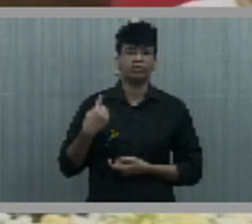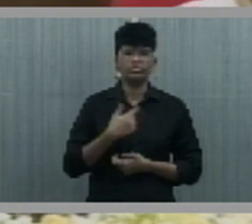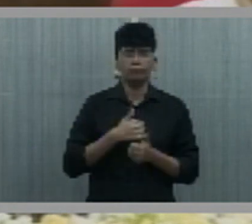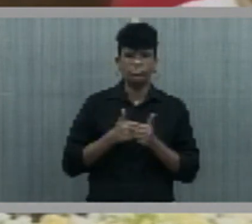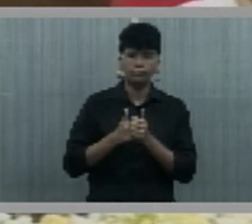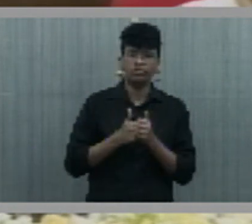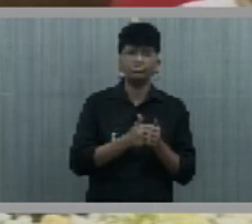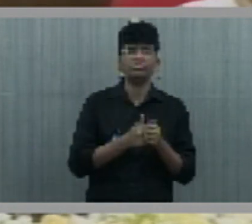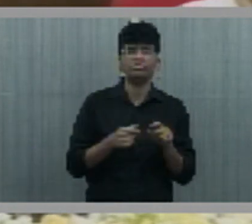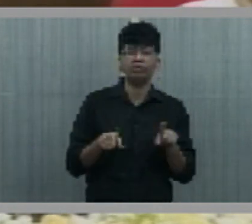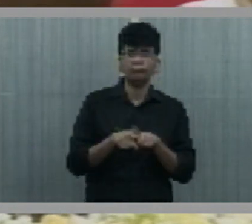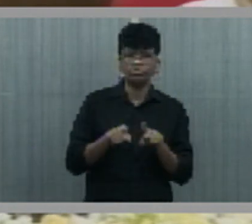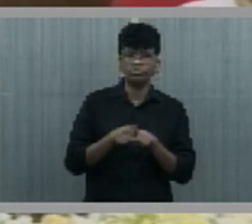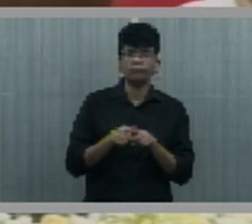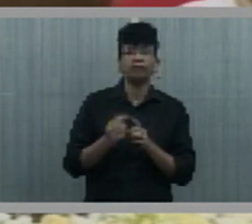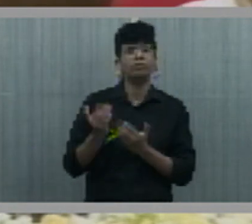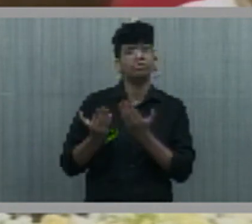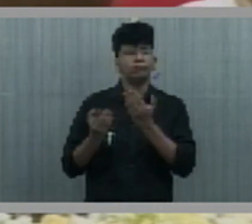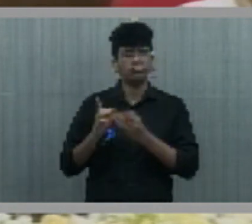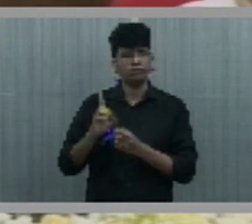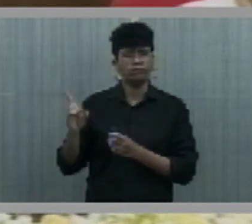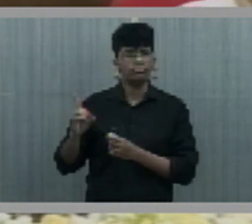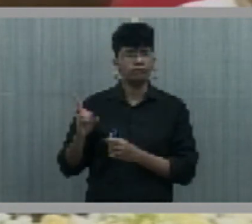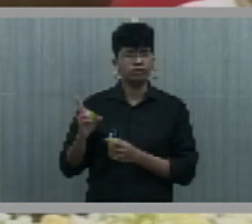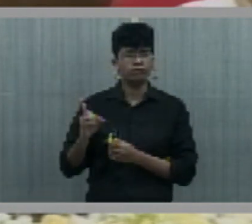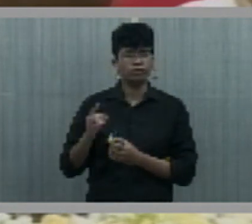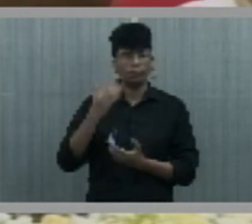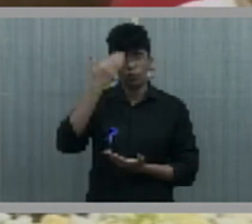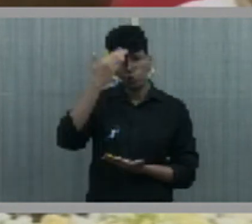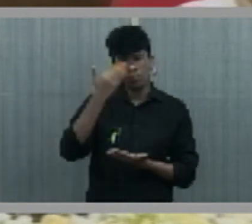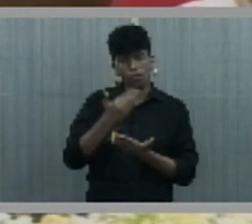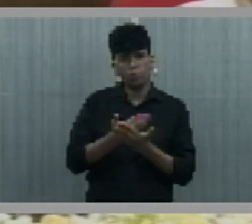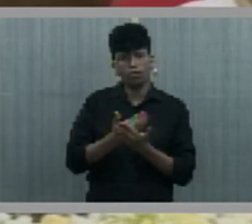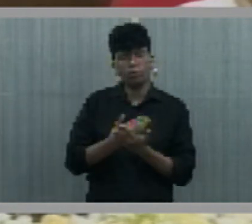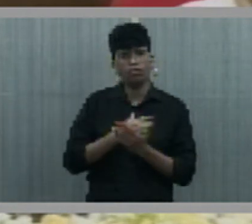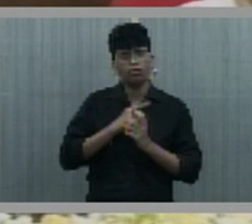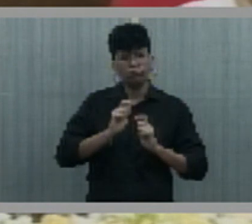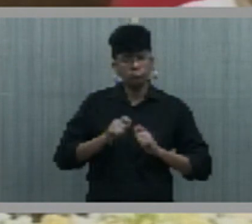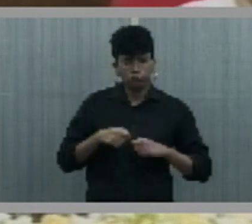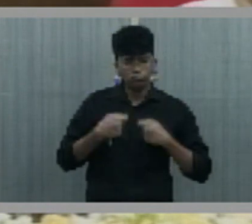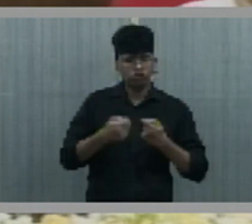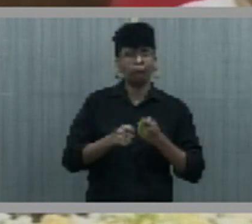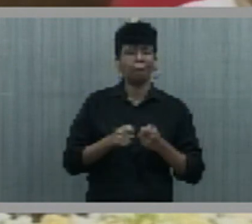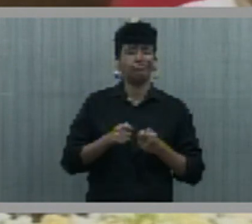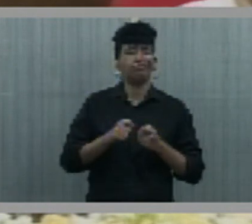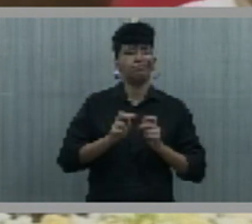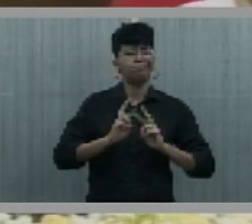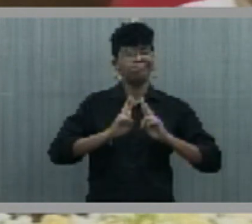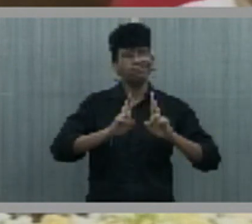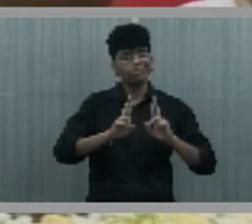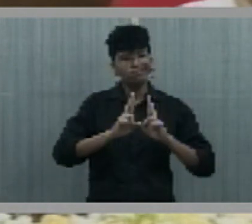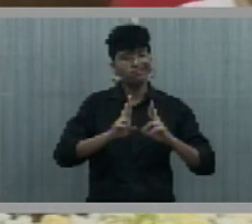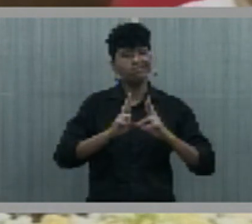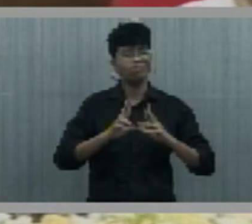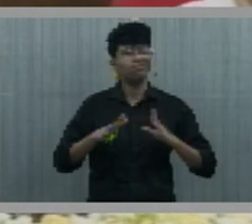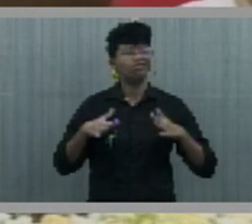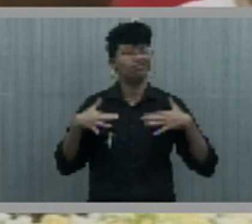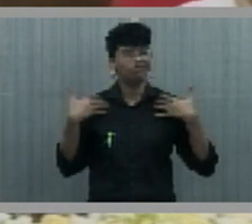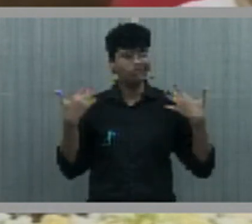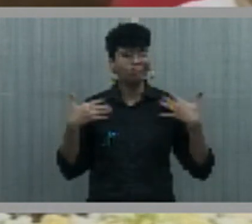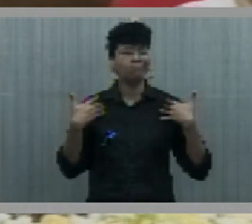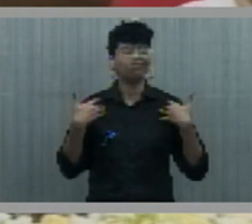estes servos do povo de Deus e dar a esta nossa gente a esperança, animá-los com o